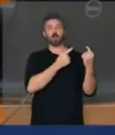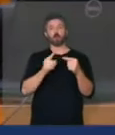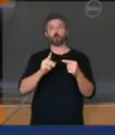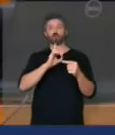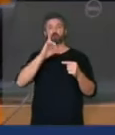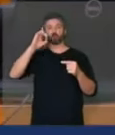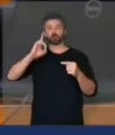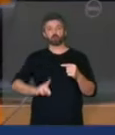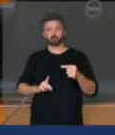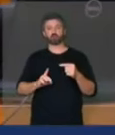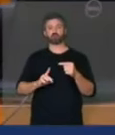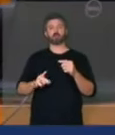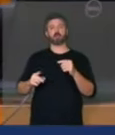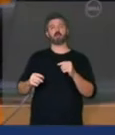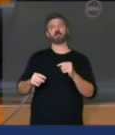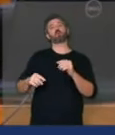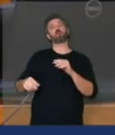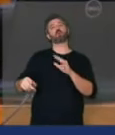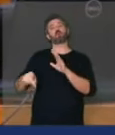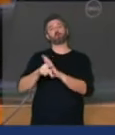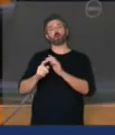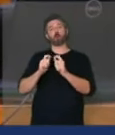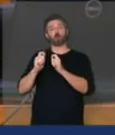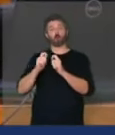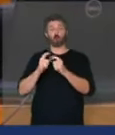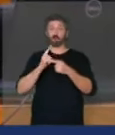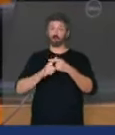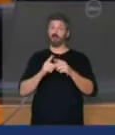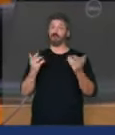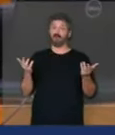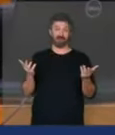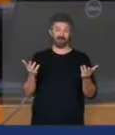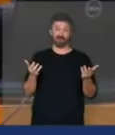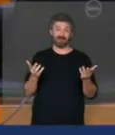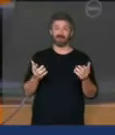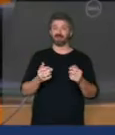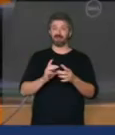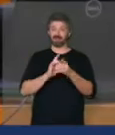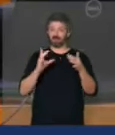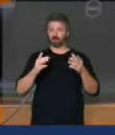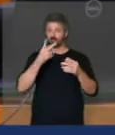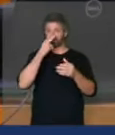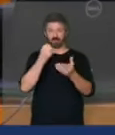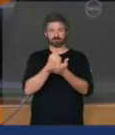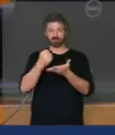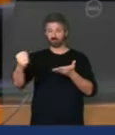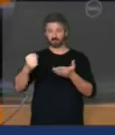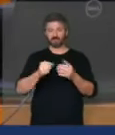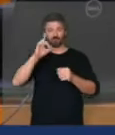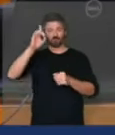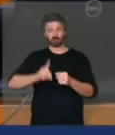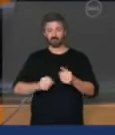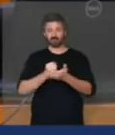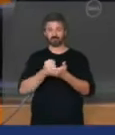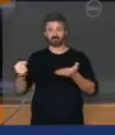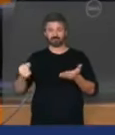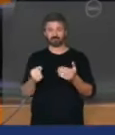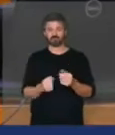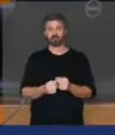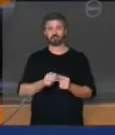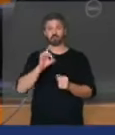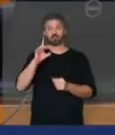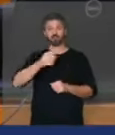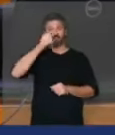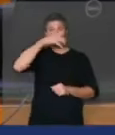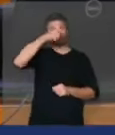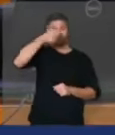e infensos ao controle, pois aí não se tem democracia nem direito, senão puro